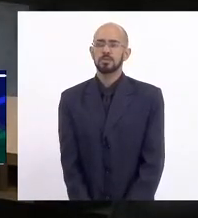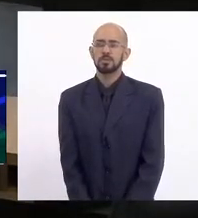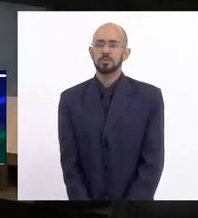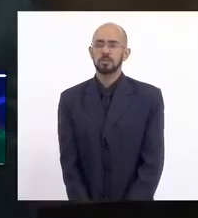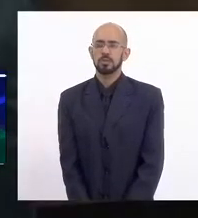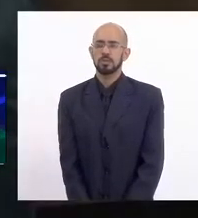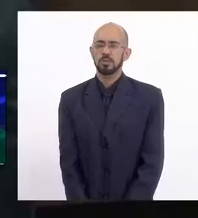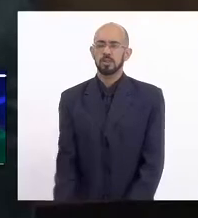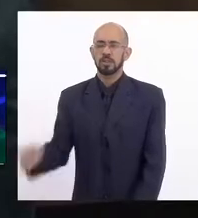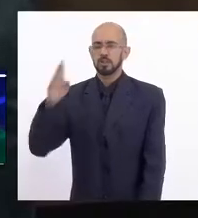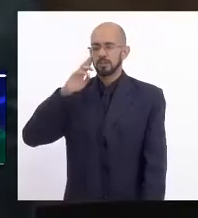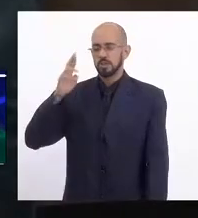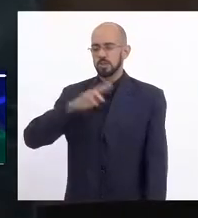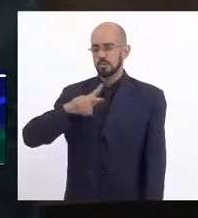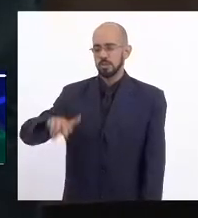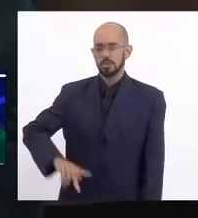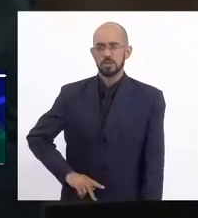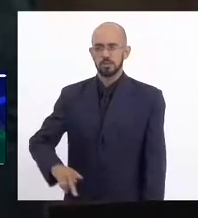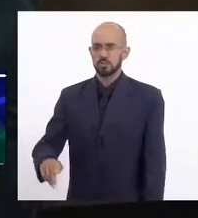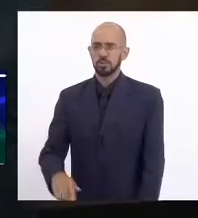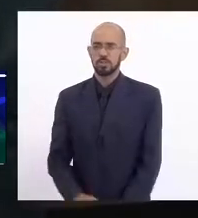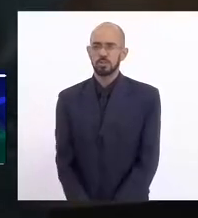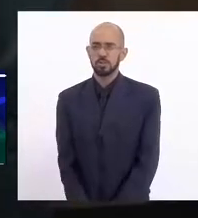Senhor presidente, senhora presidente,